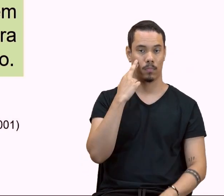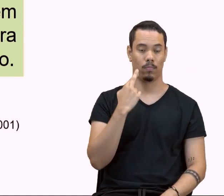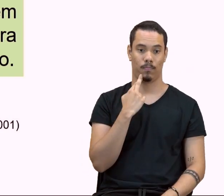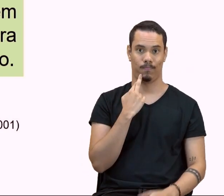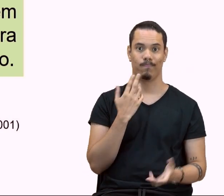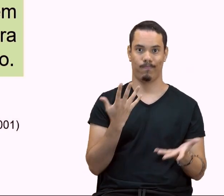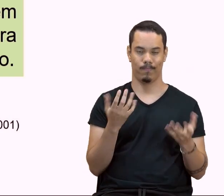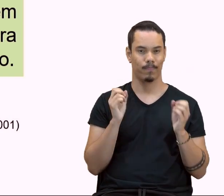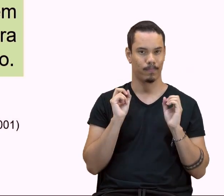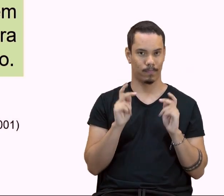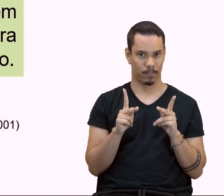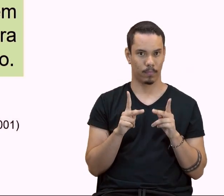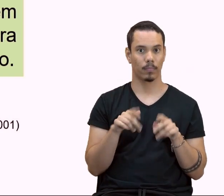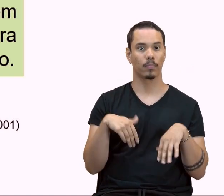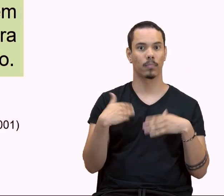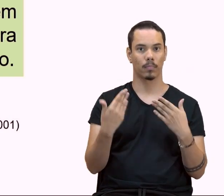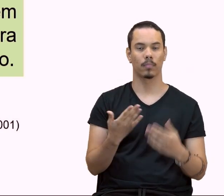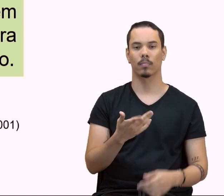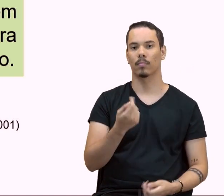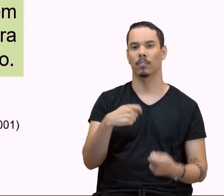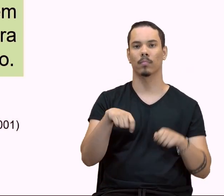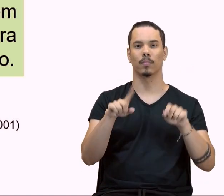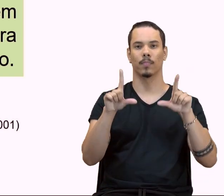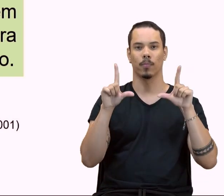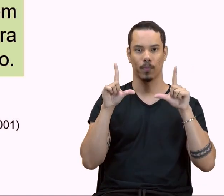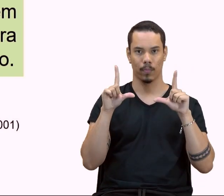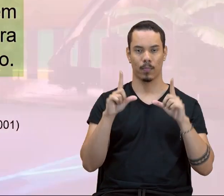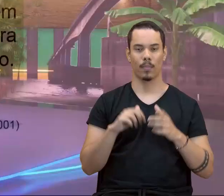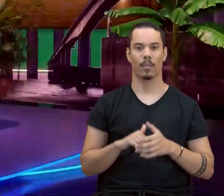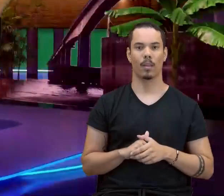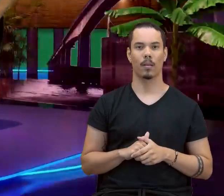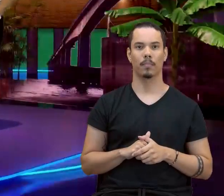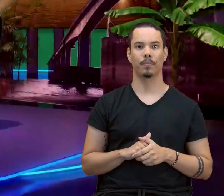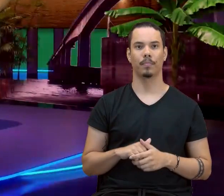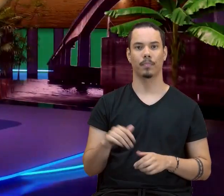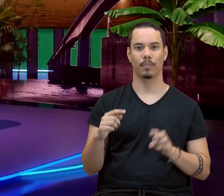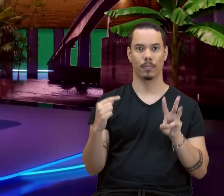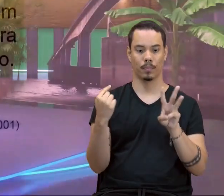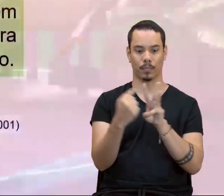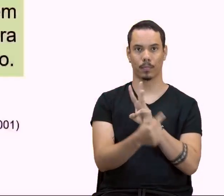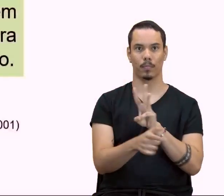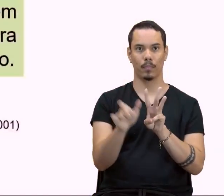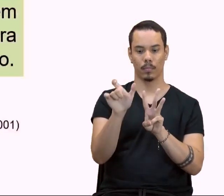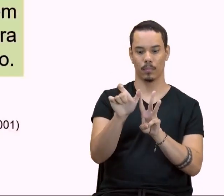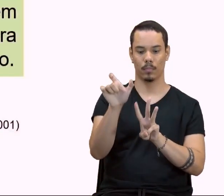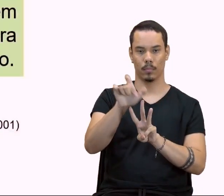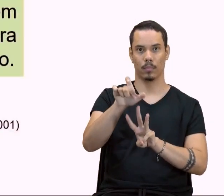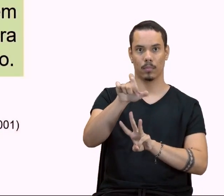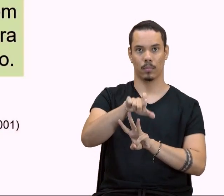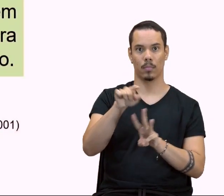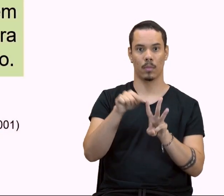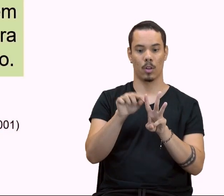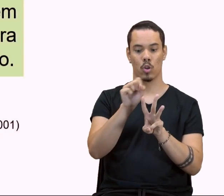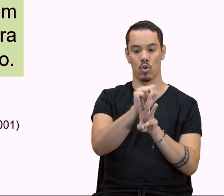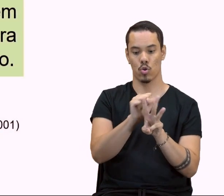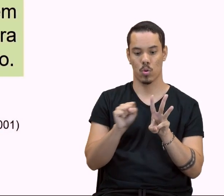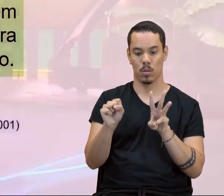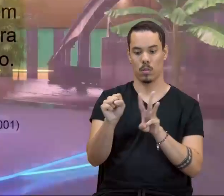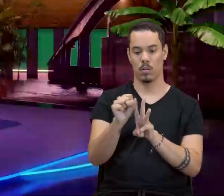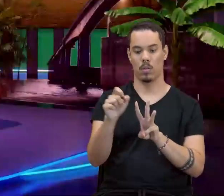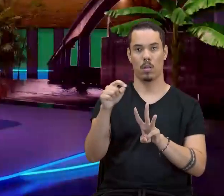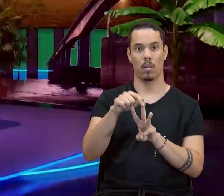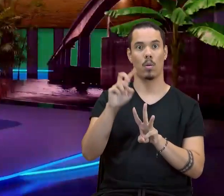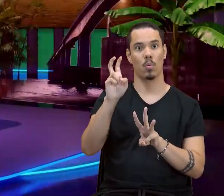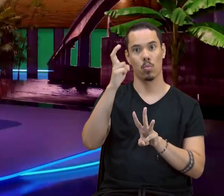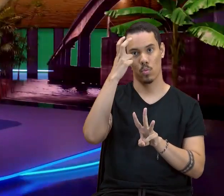Beleza. Chega aí, Rogério, um pouquinho, vamos conversar um pouco. Olha só, 3 palavras-chave ali, ó. Social, cultural e ambiental. Agora pode botar